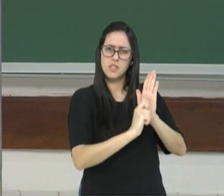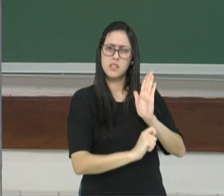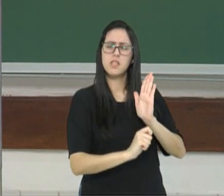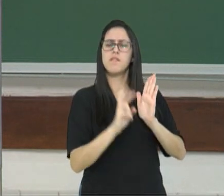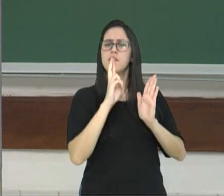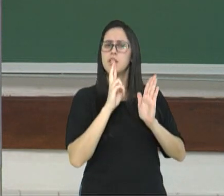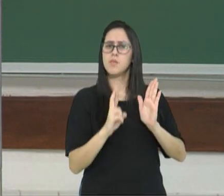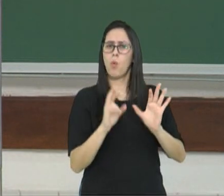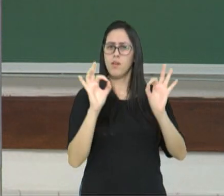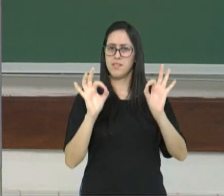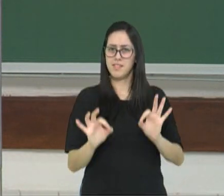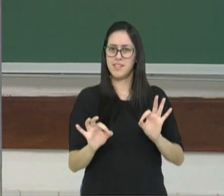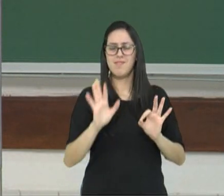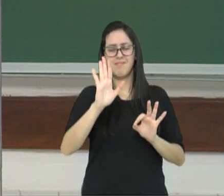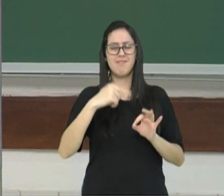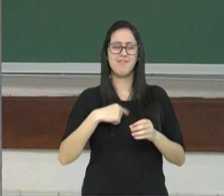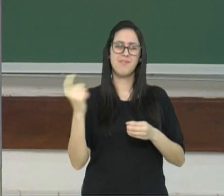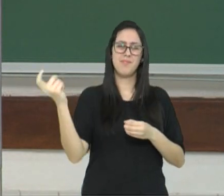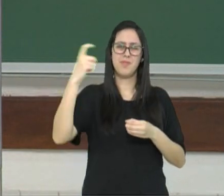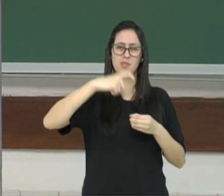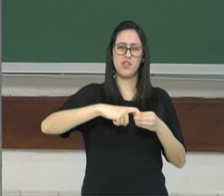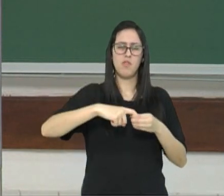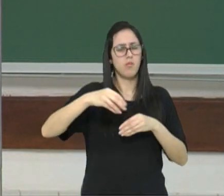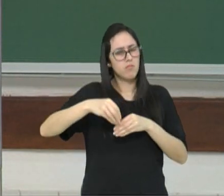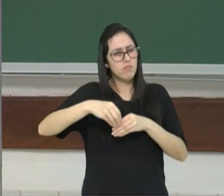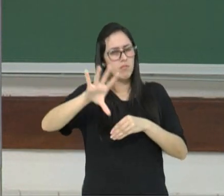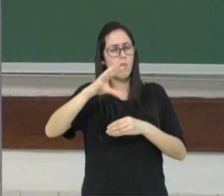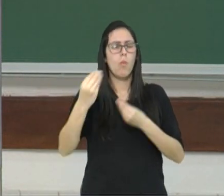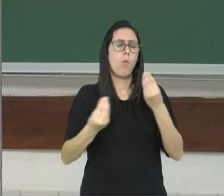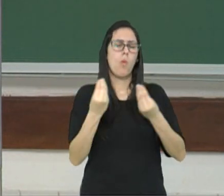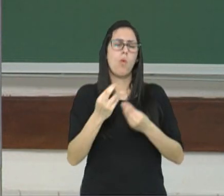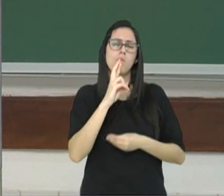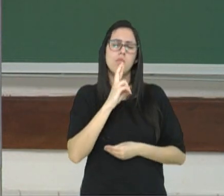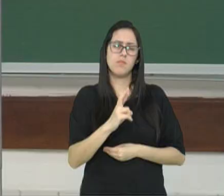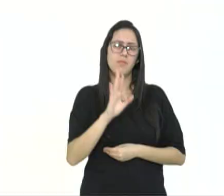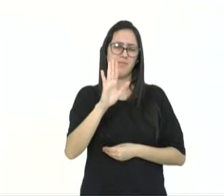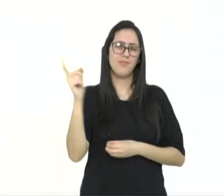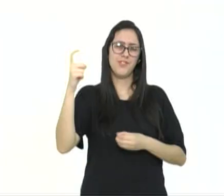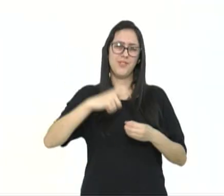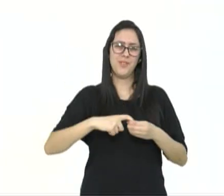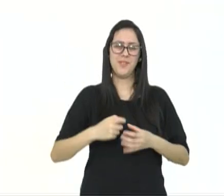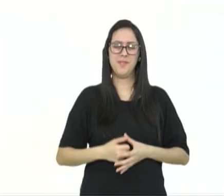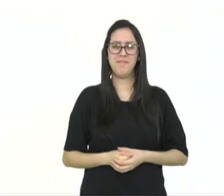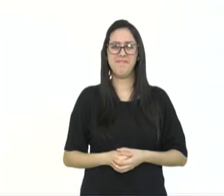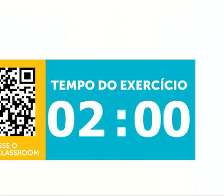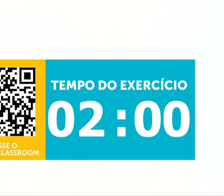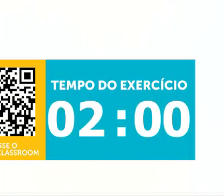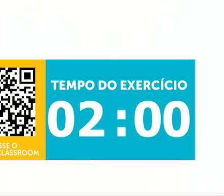resposta e eu já retorno com uma sugestão do que responder nessa questão.